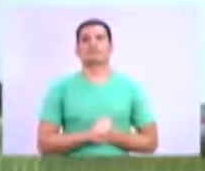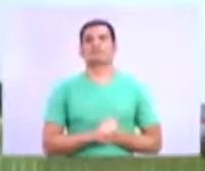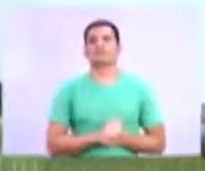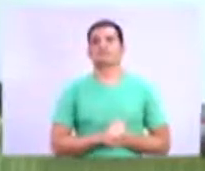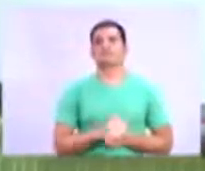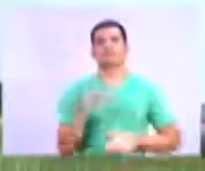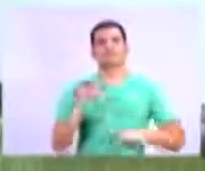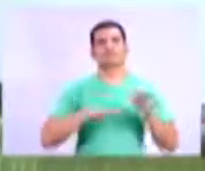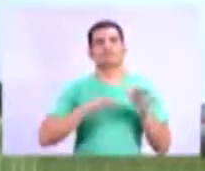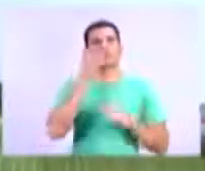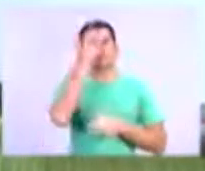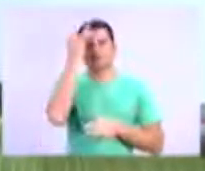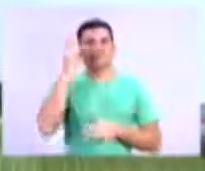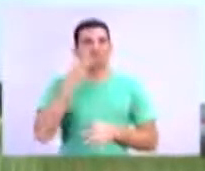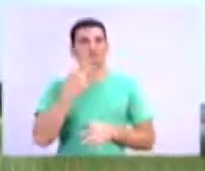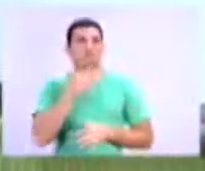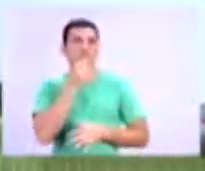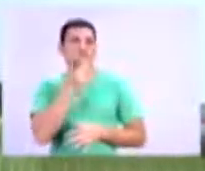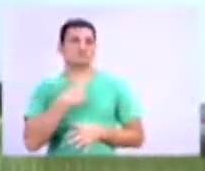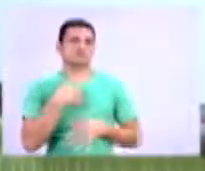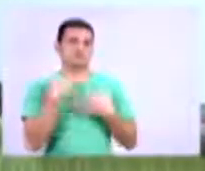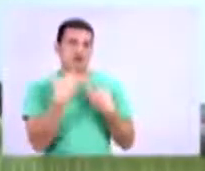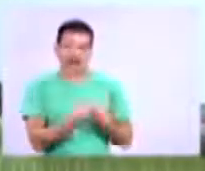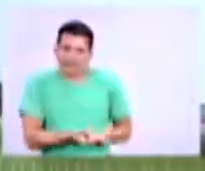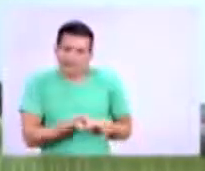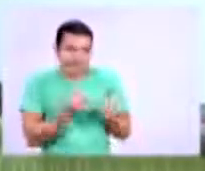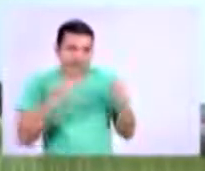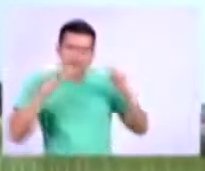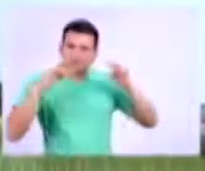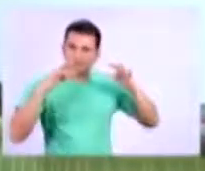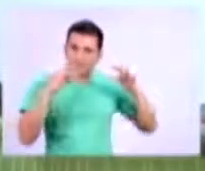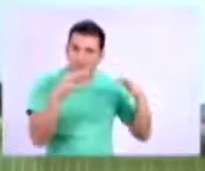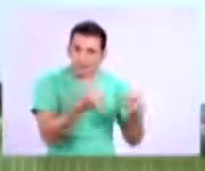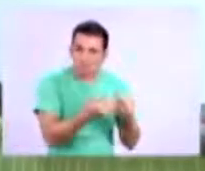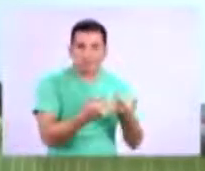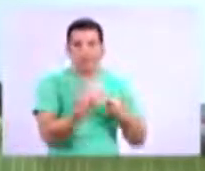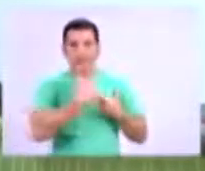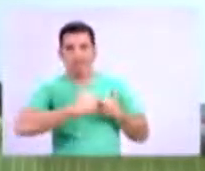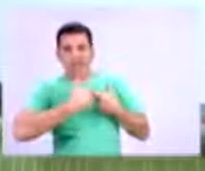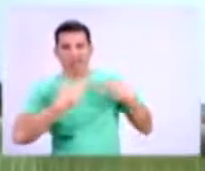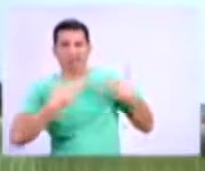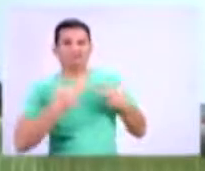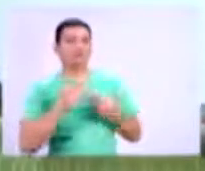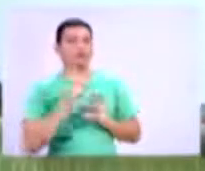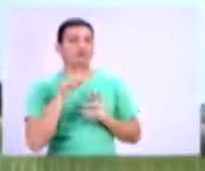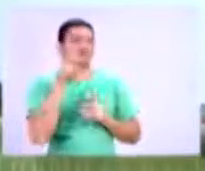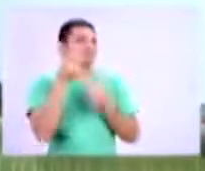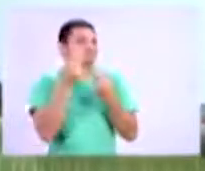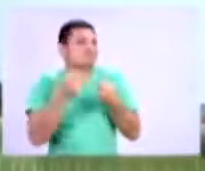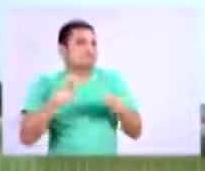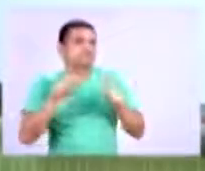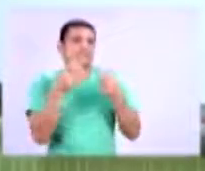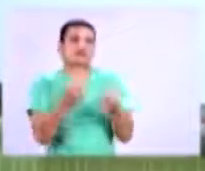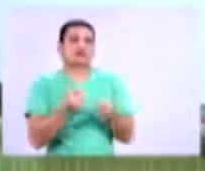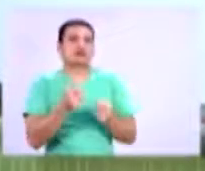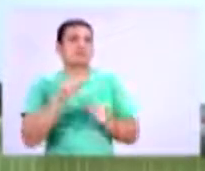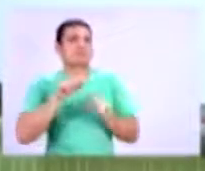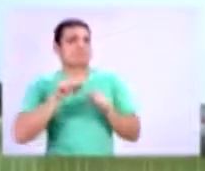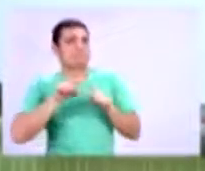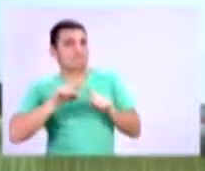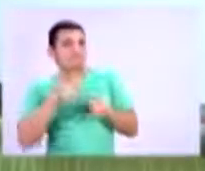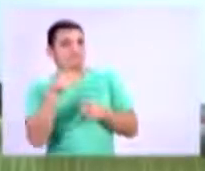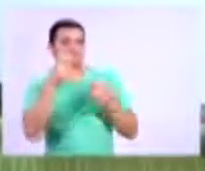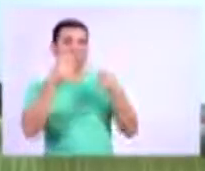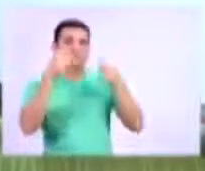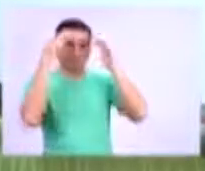pessoas falam assim, professor, mas eu tenho que aceitar tudo. Não, você não precisa aceitar, mas você tem que respeitar. Você tem